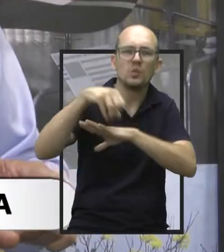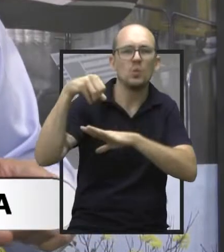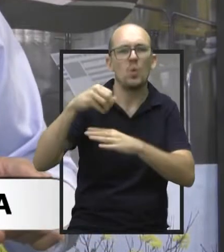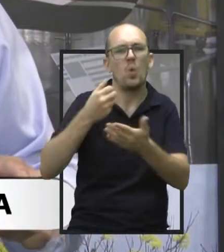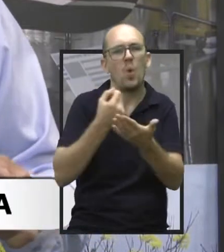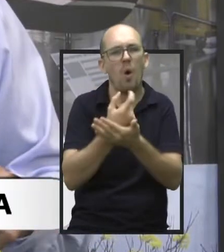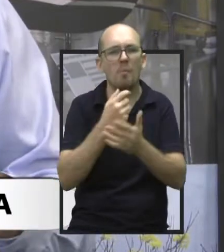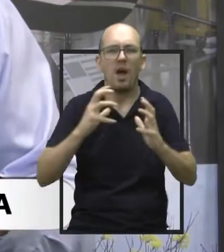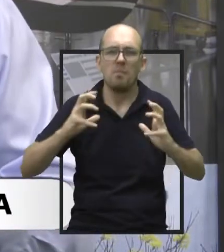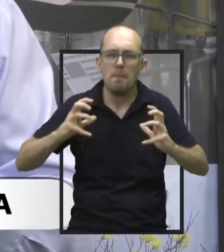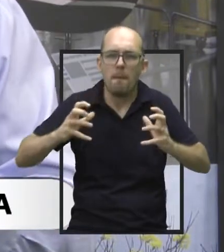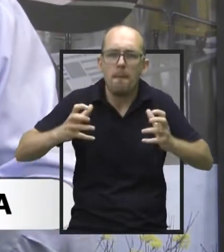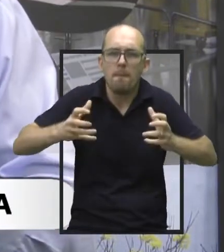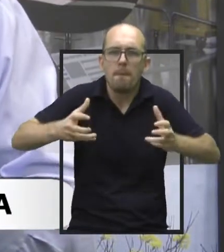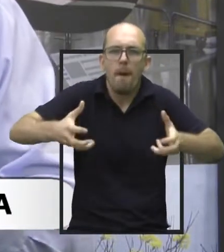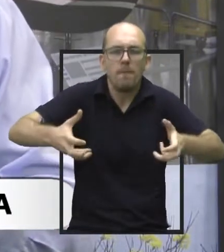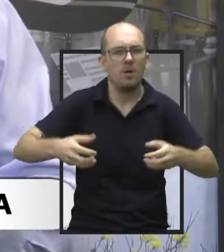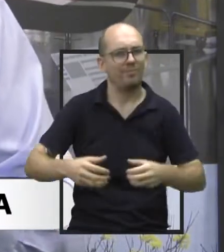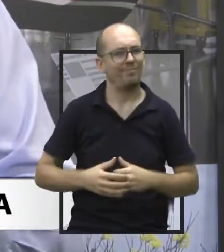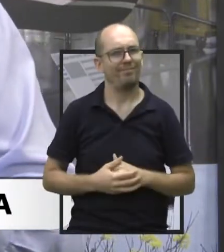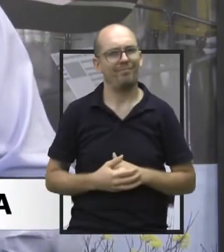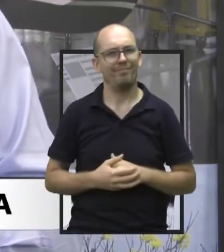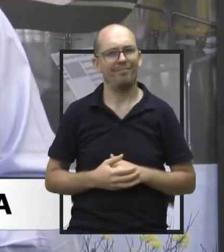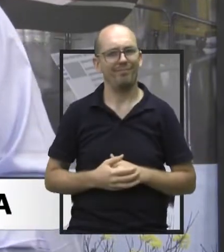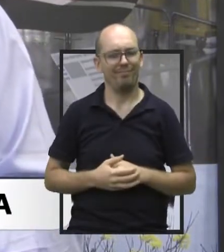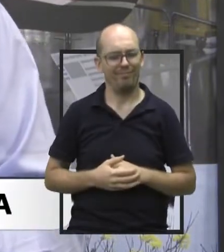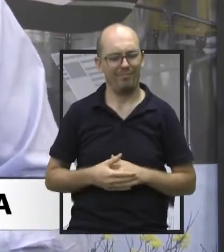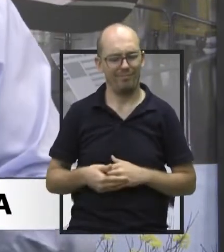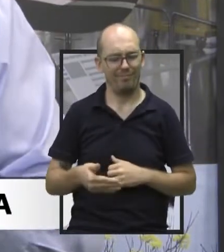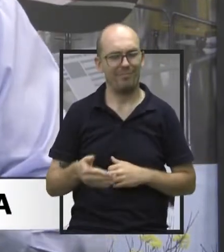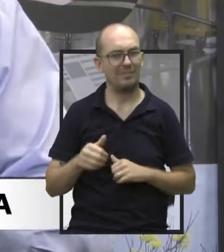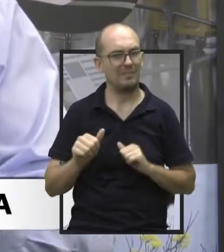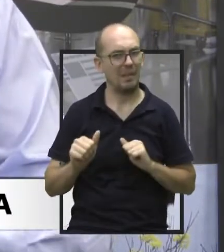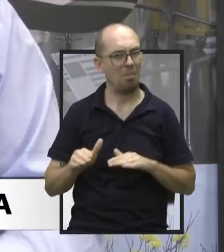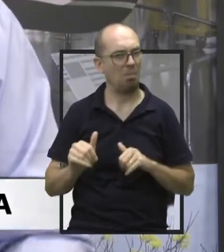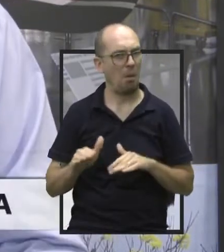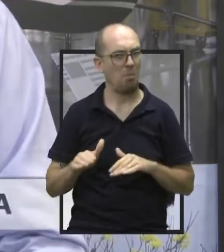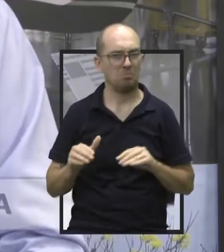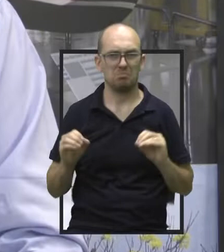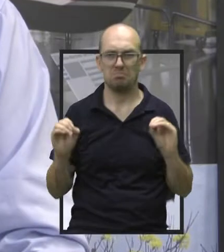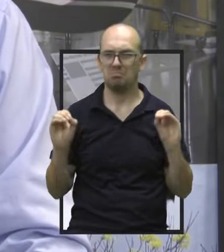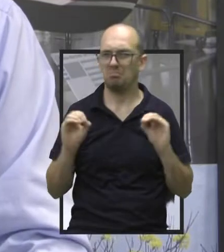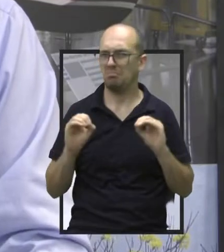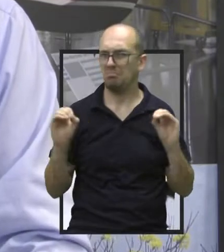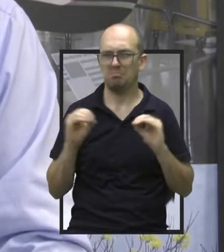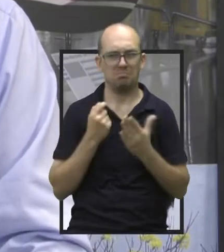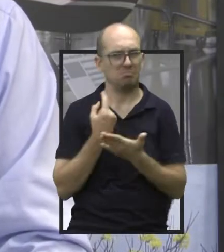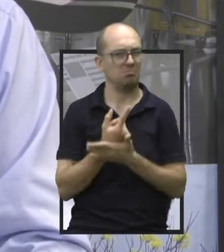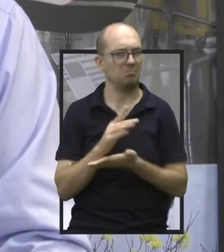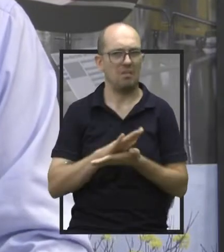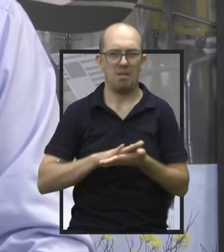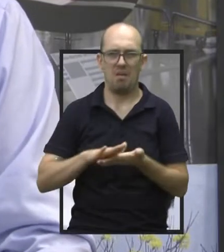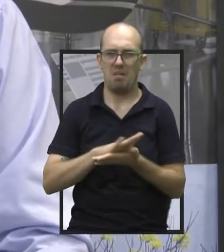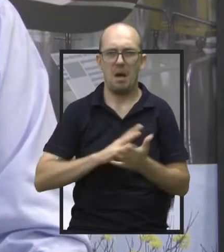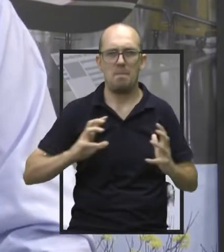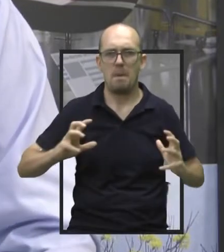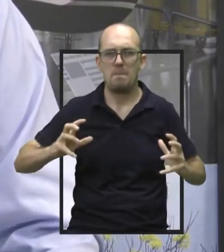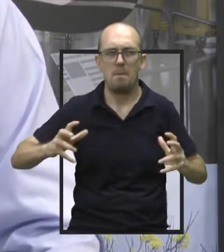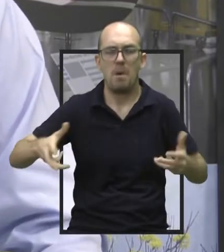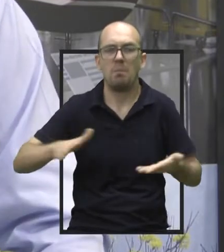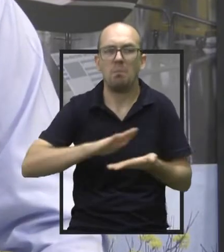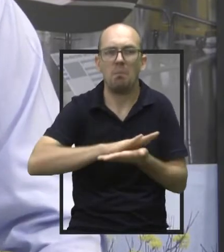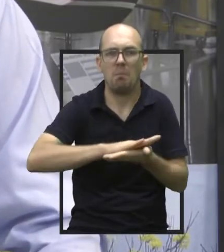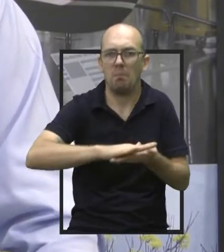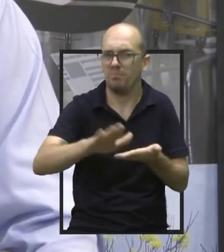estradas. E nós já estamos aí no mês de setembro e nada foi comprado. E as estradas